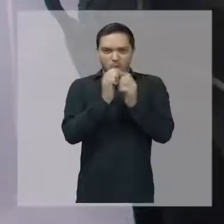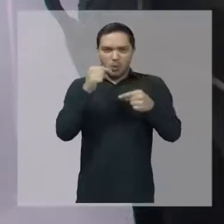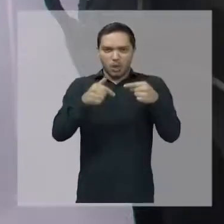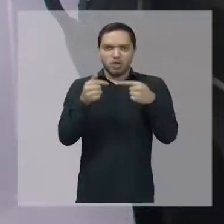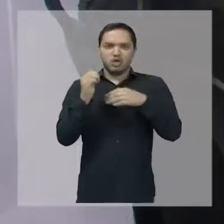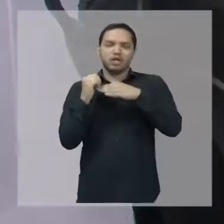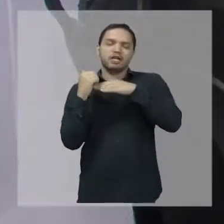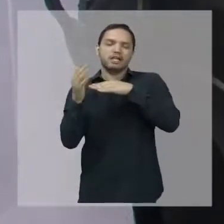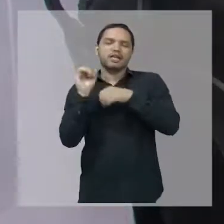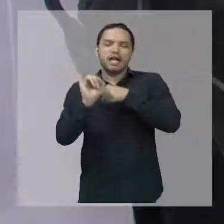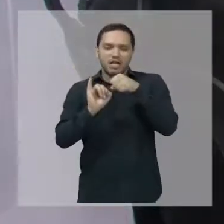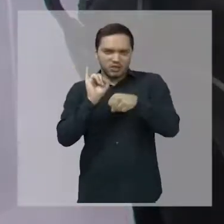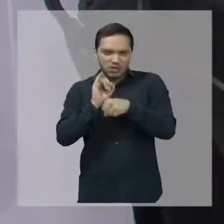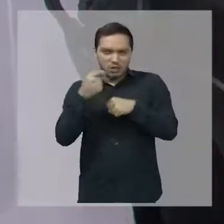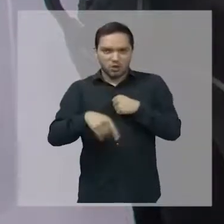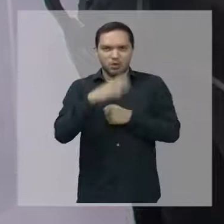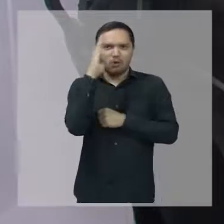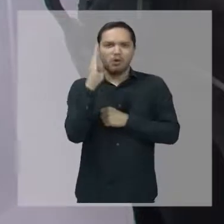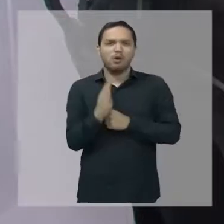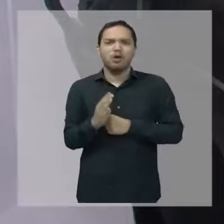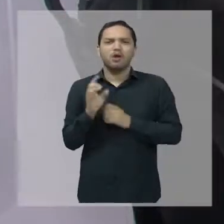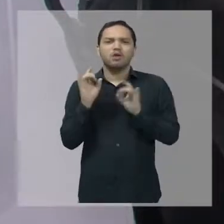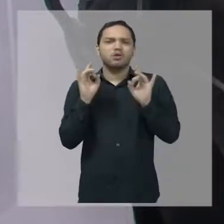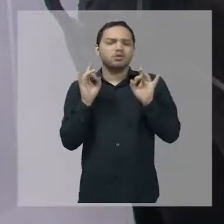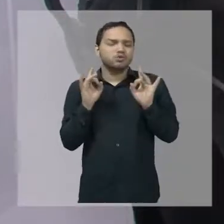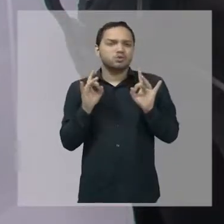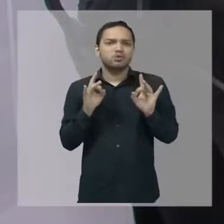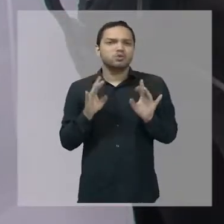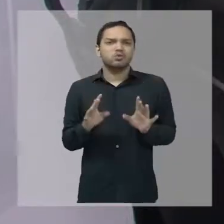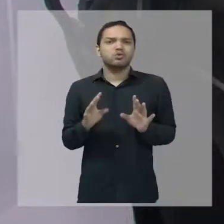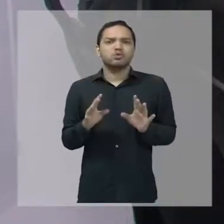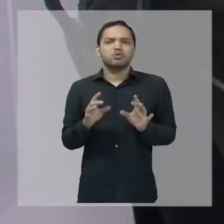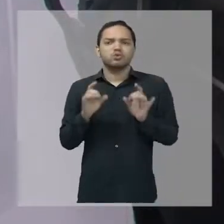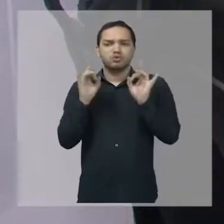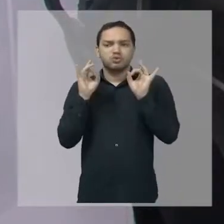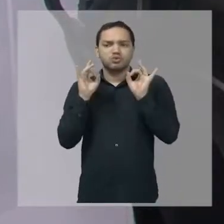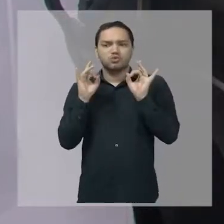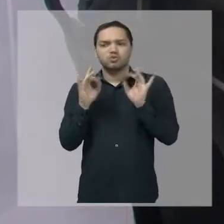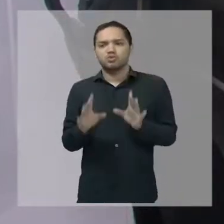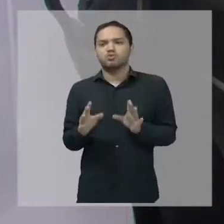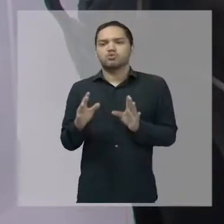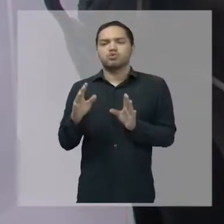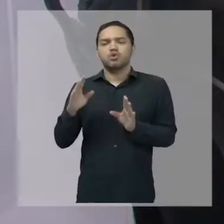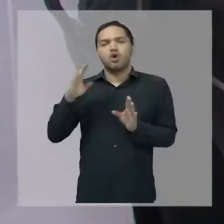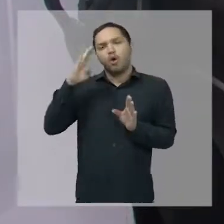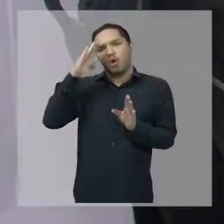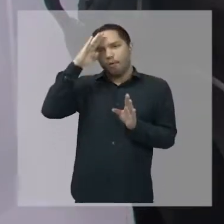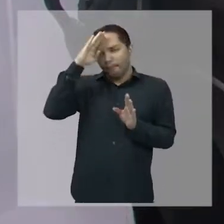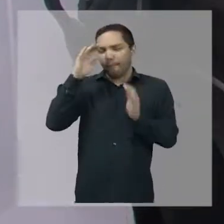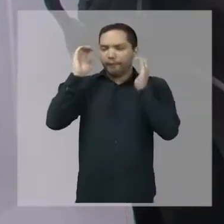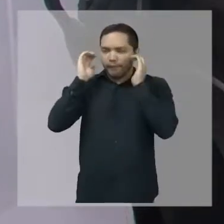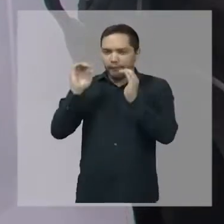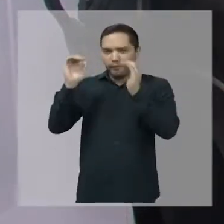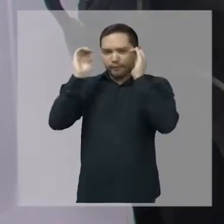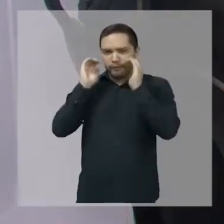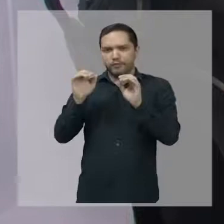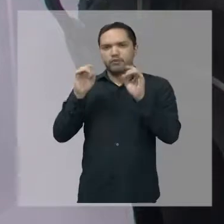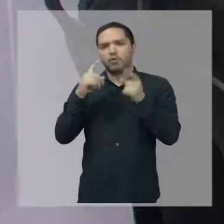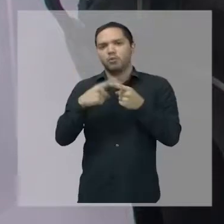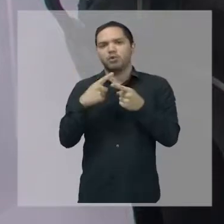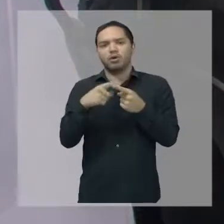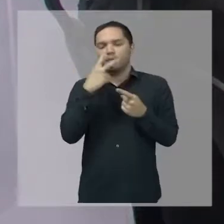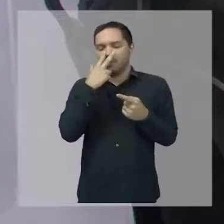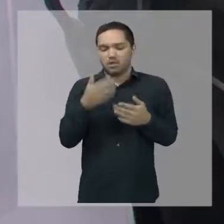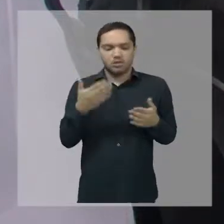que hoje nada mais faz do que, senão, seguir uma orientação de um governo que ainda estava cambiante